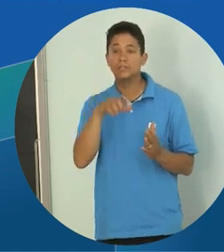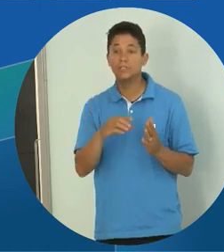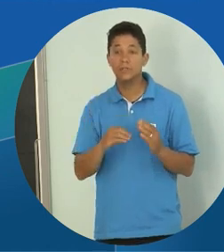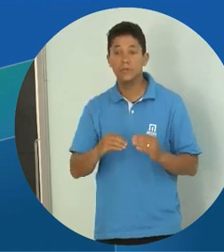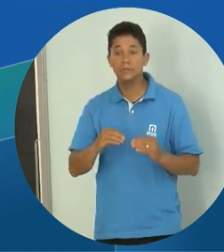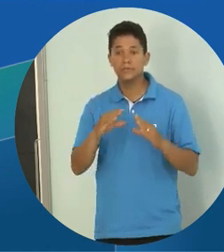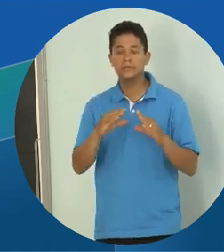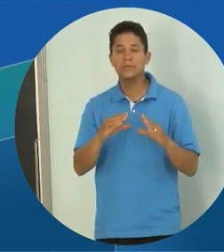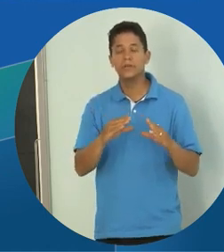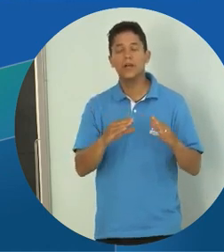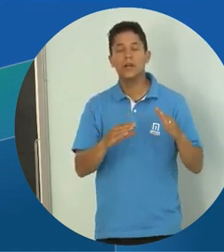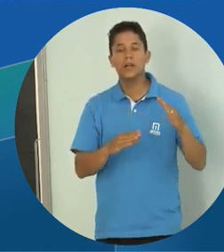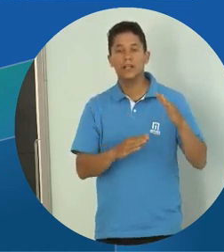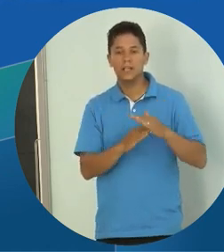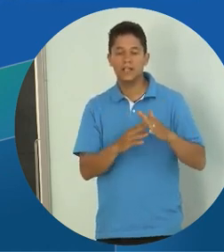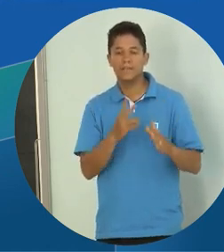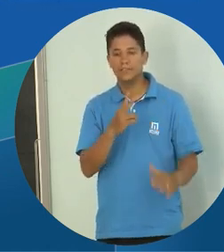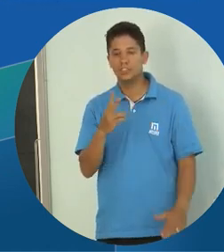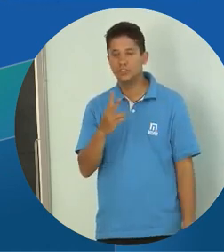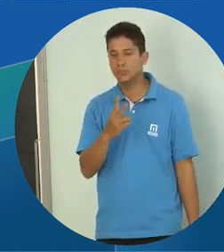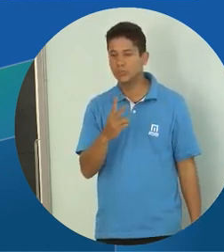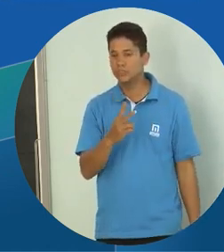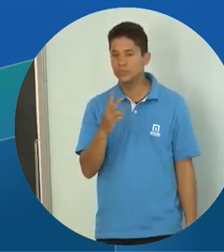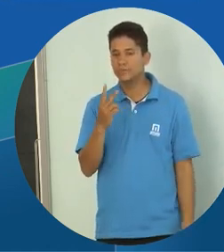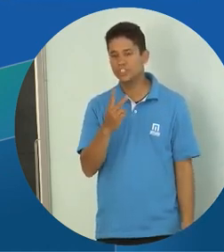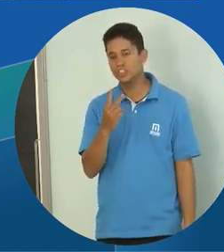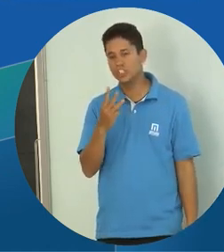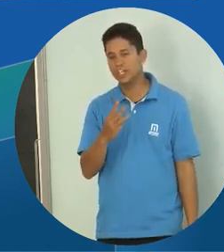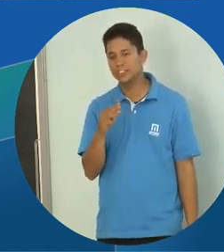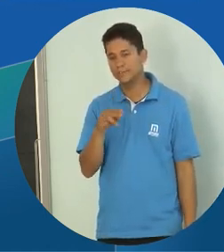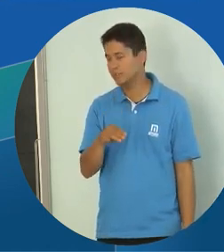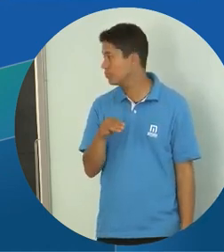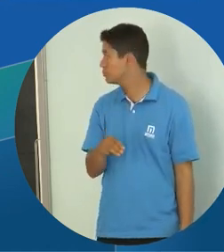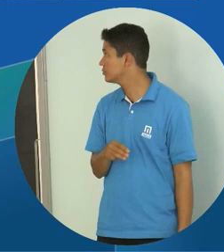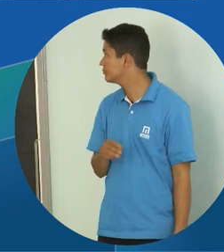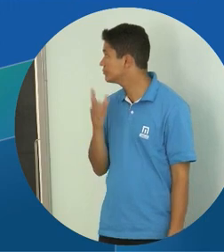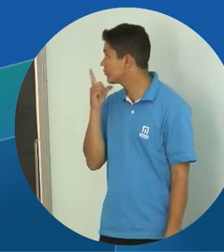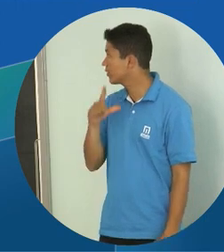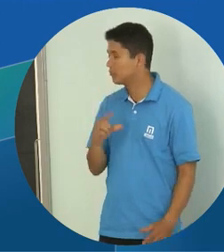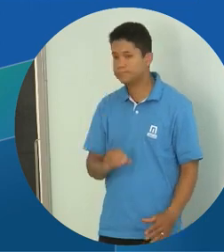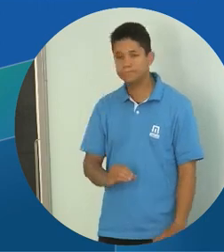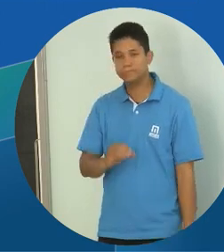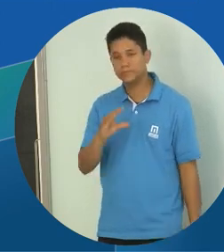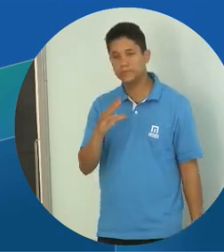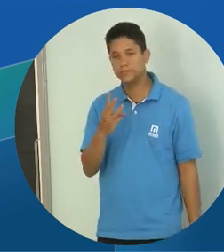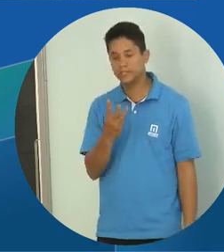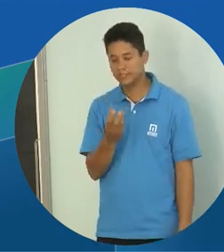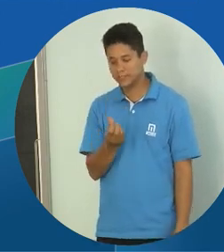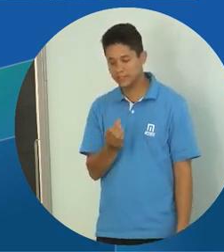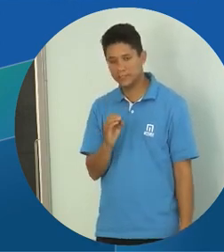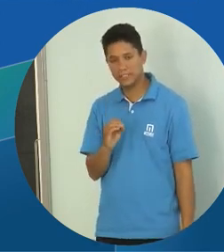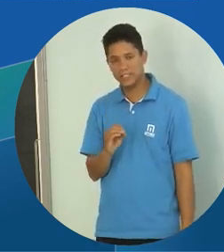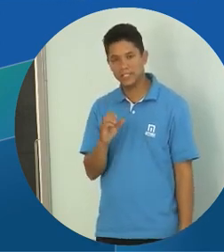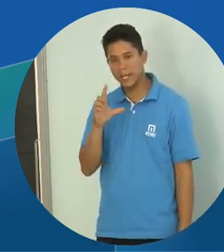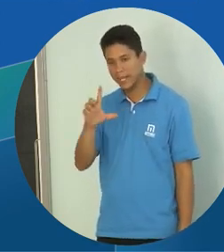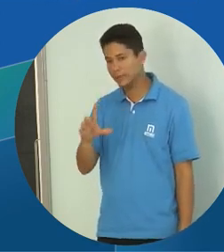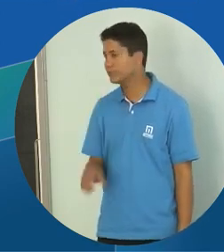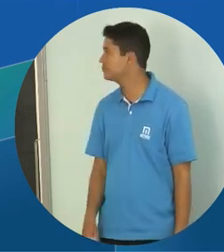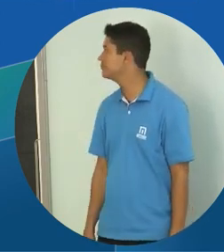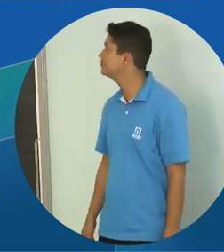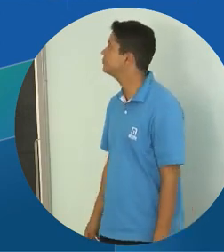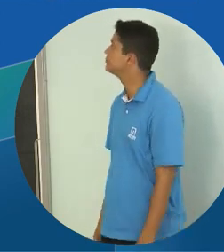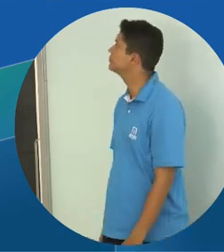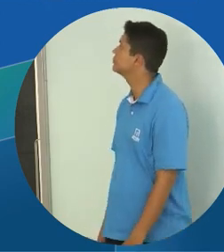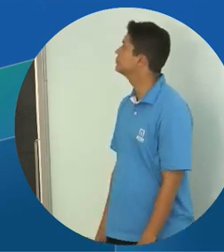23 minutos. Com isso, a gente conseguiu fazer uma injeção maior. Foram injetados, ao total, 360 litros. Novamente,